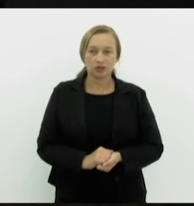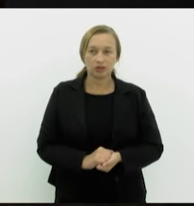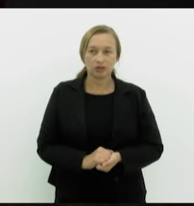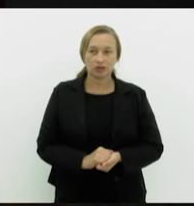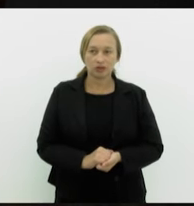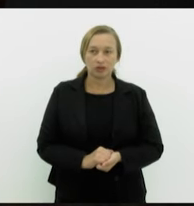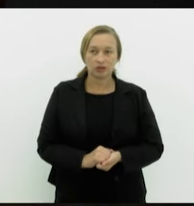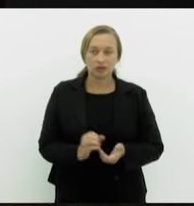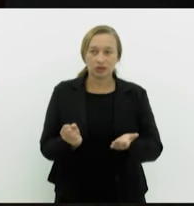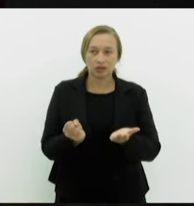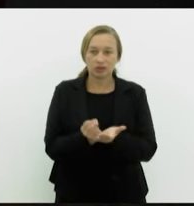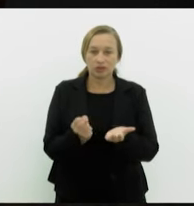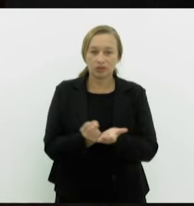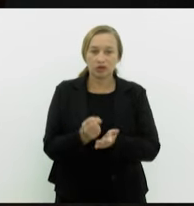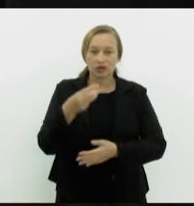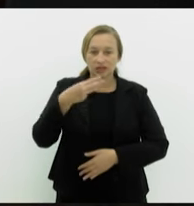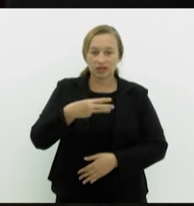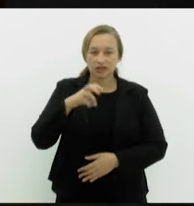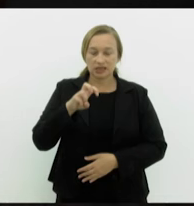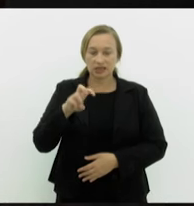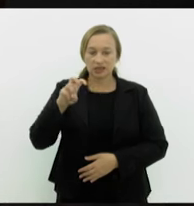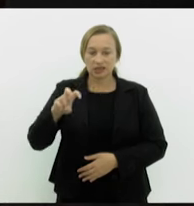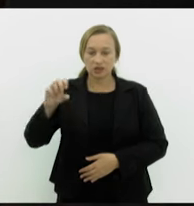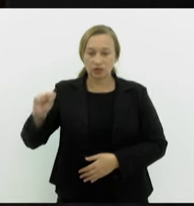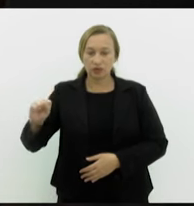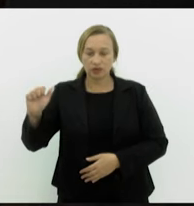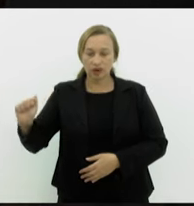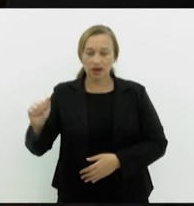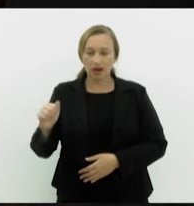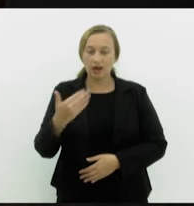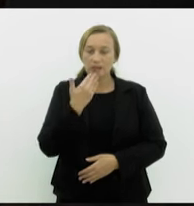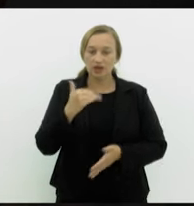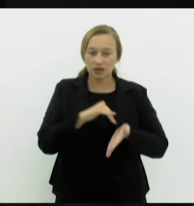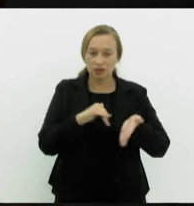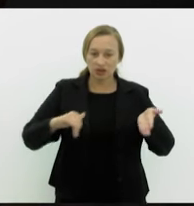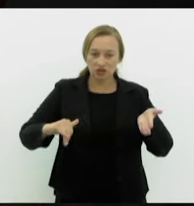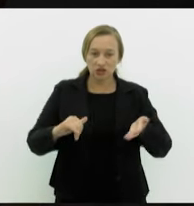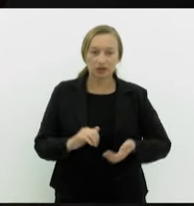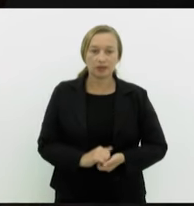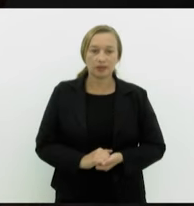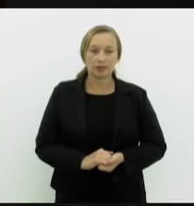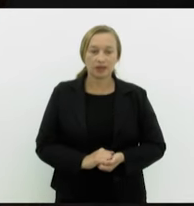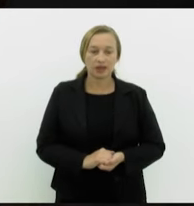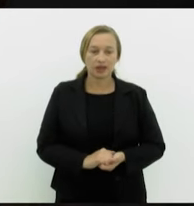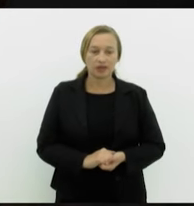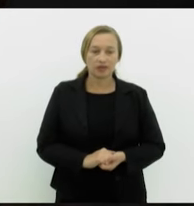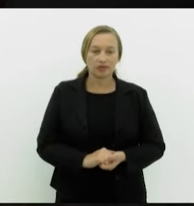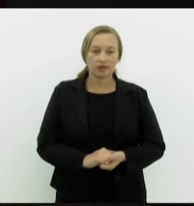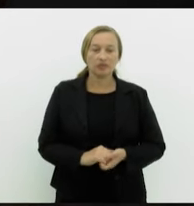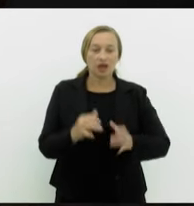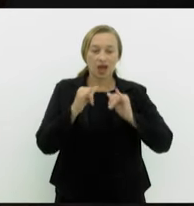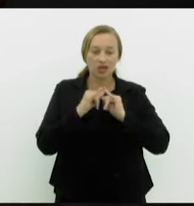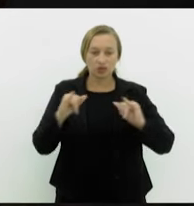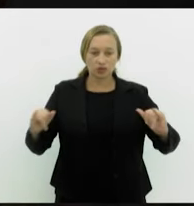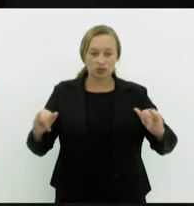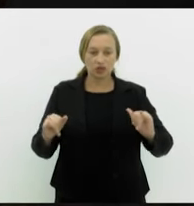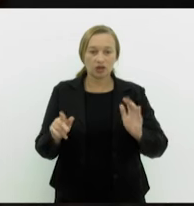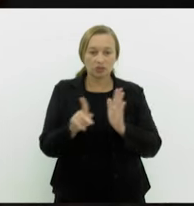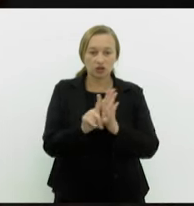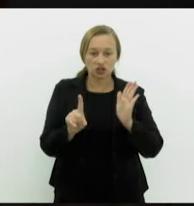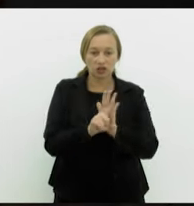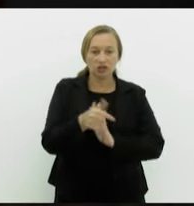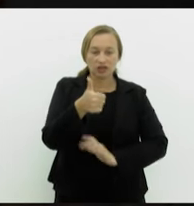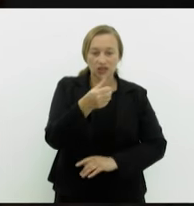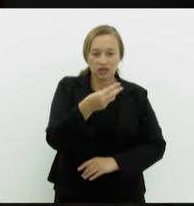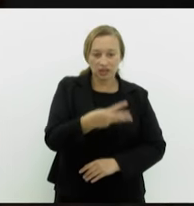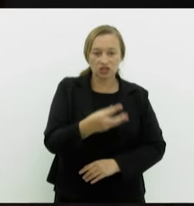Samuel Malafaia, 3558A, retirado a pedido do autor. Anuncio o projeto de lei número